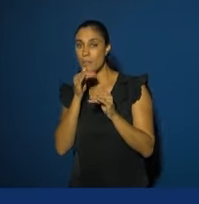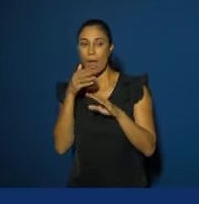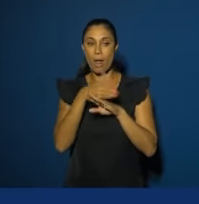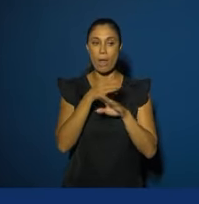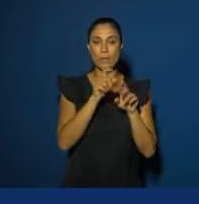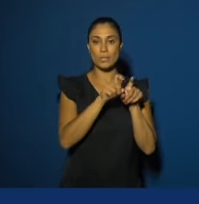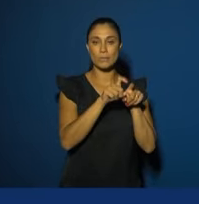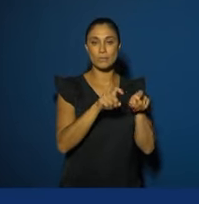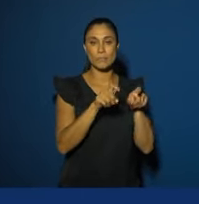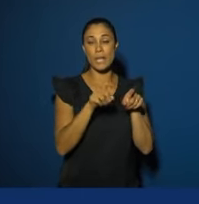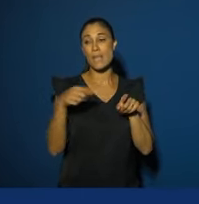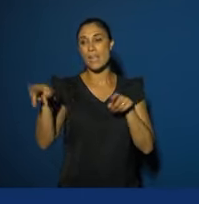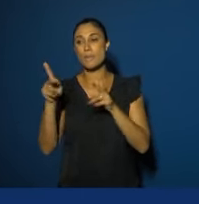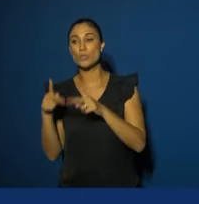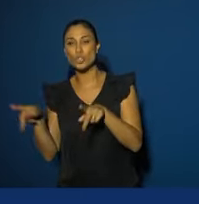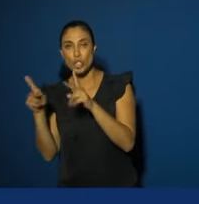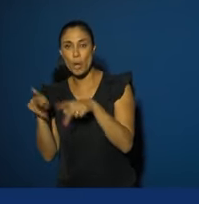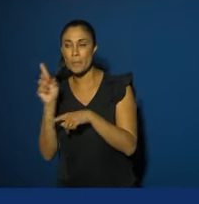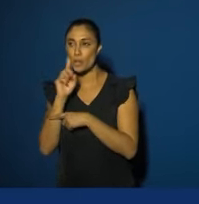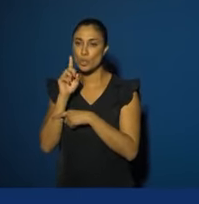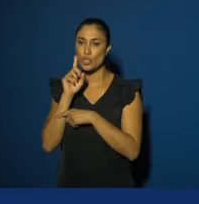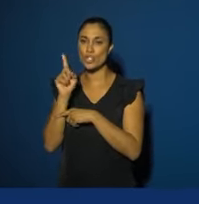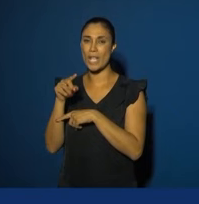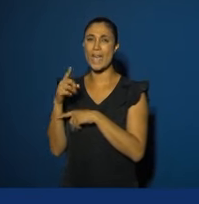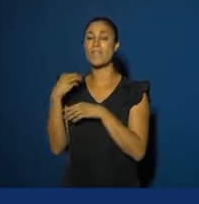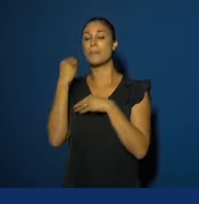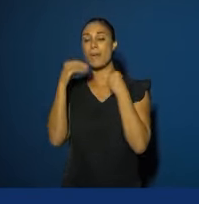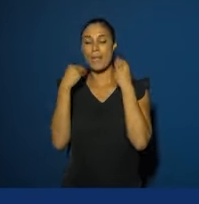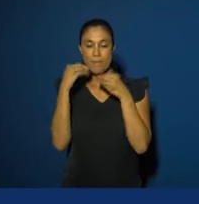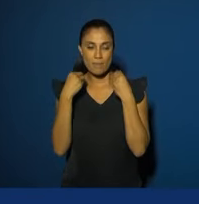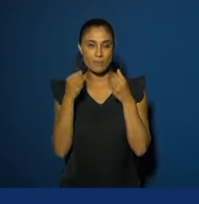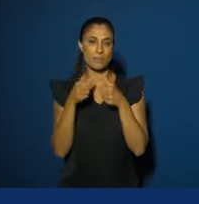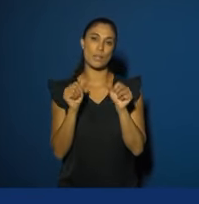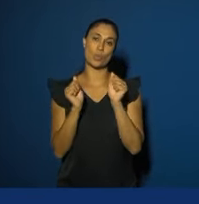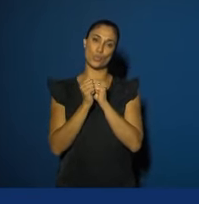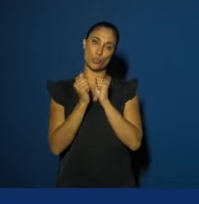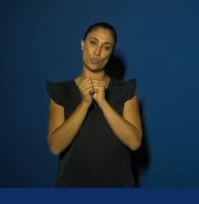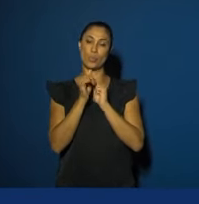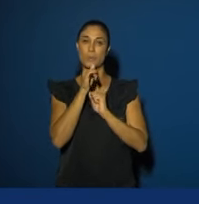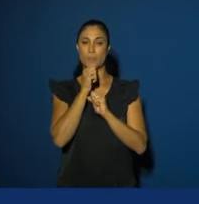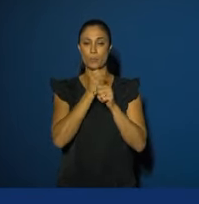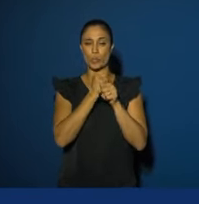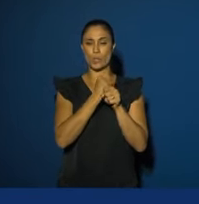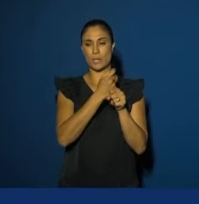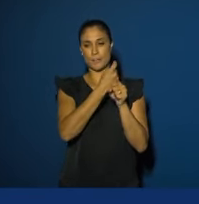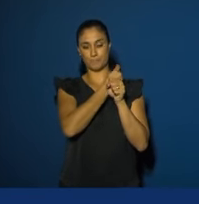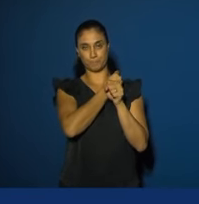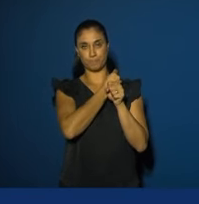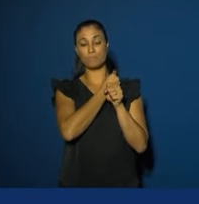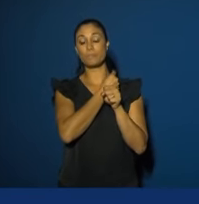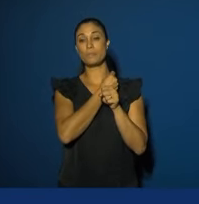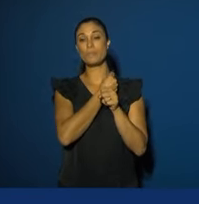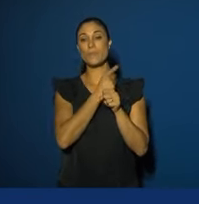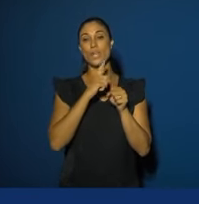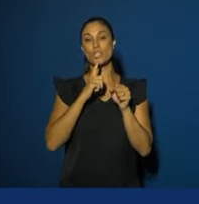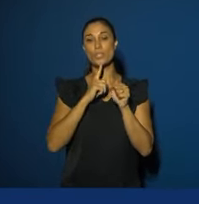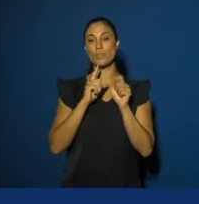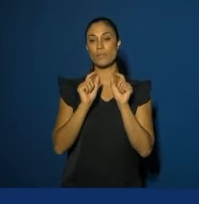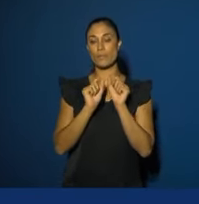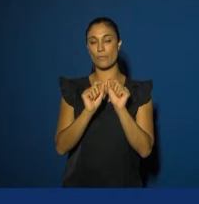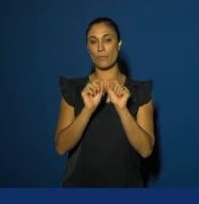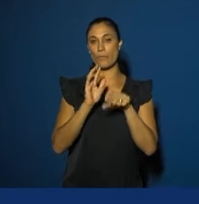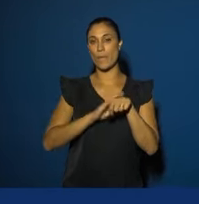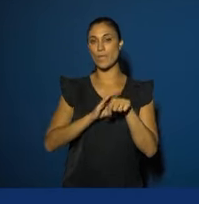que é a experiência de você tá junto e a gente a gente fez muitos anos atrás uma uma um workshop com